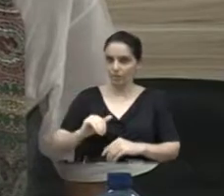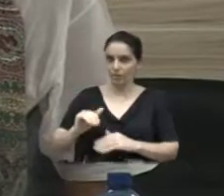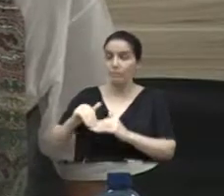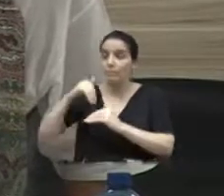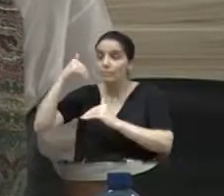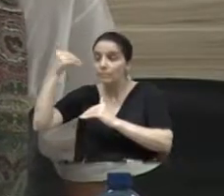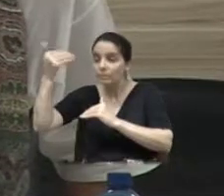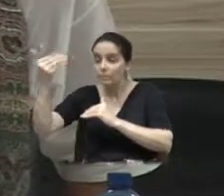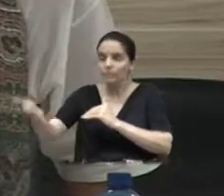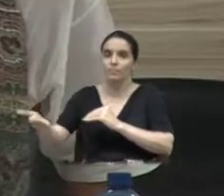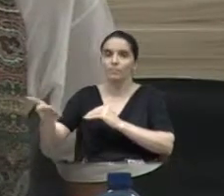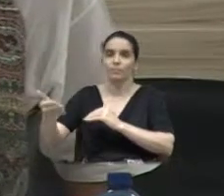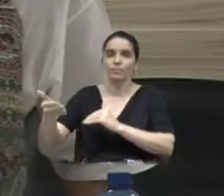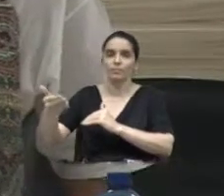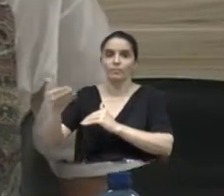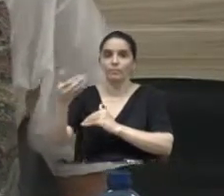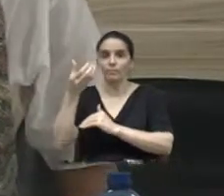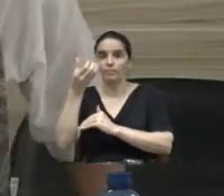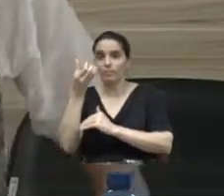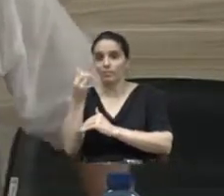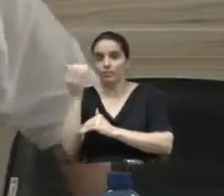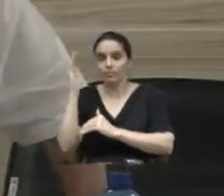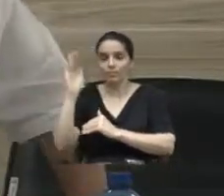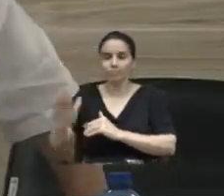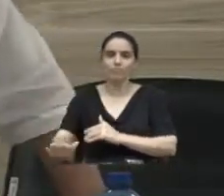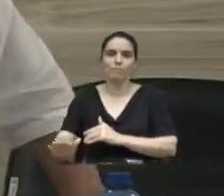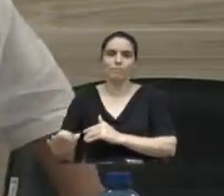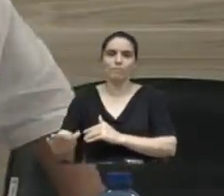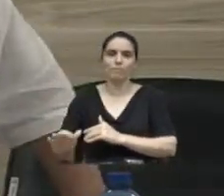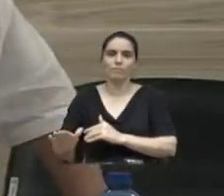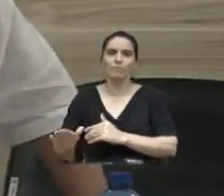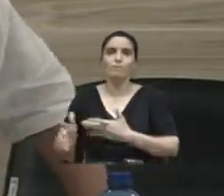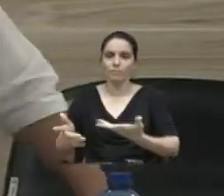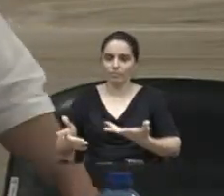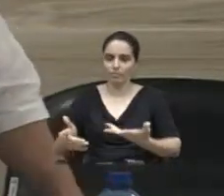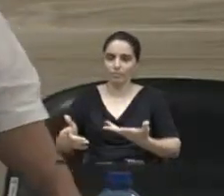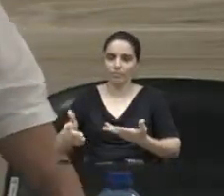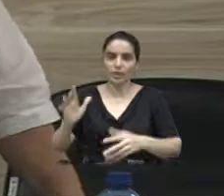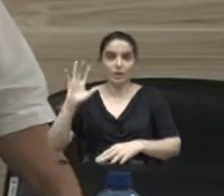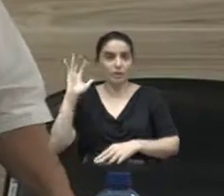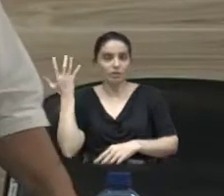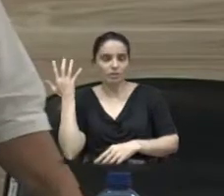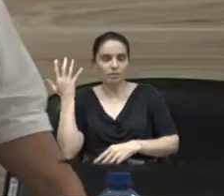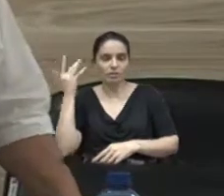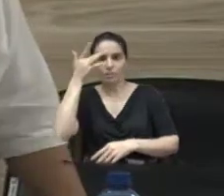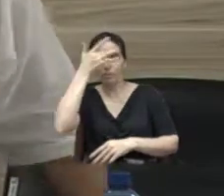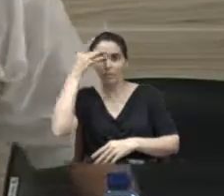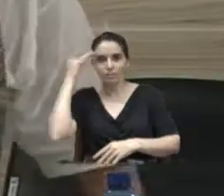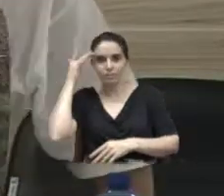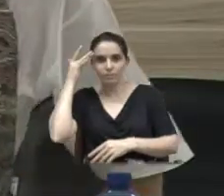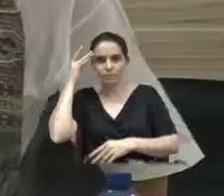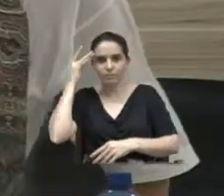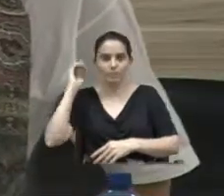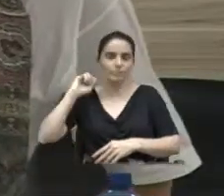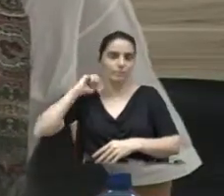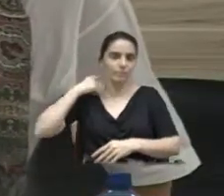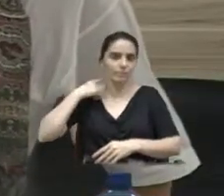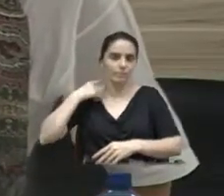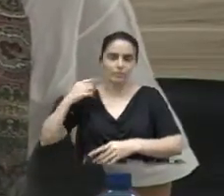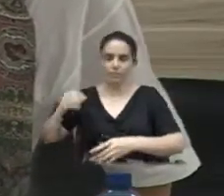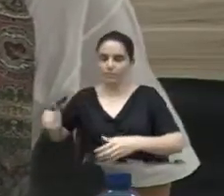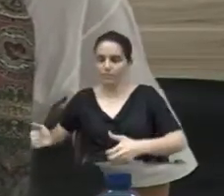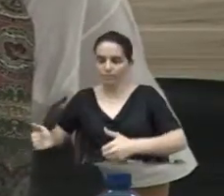porque perto das portas do ecoponto normalmente há o descarte deste material. Essas